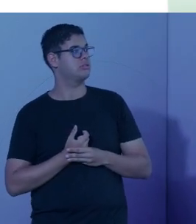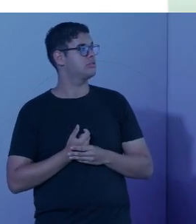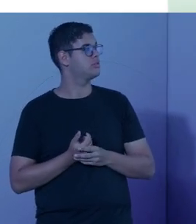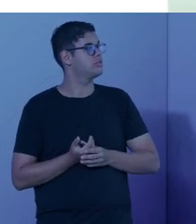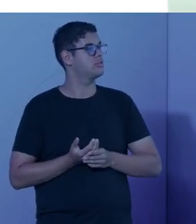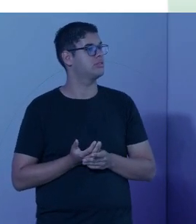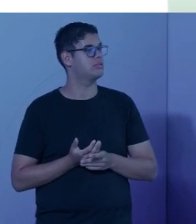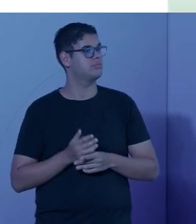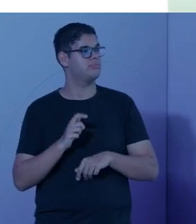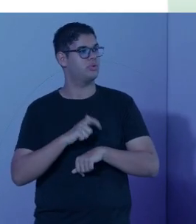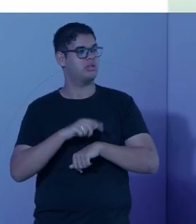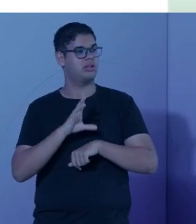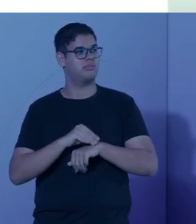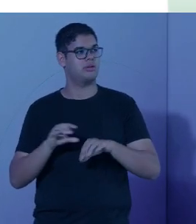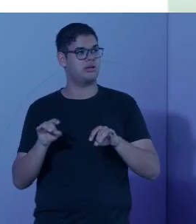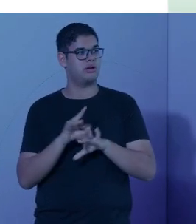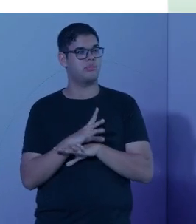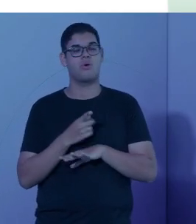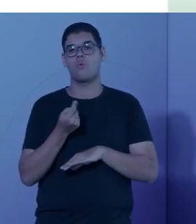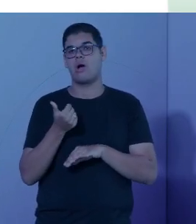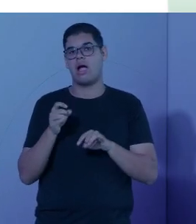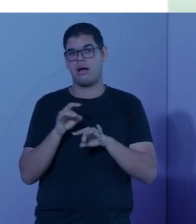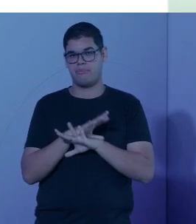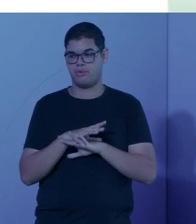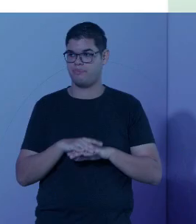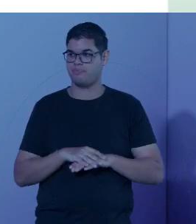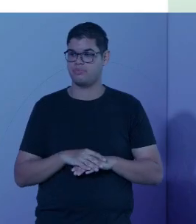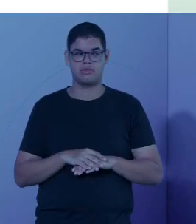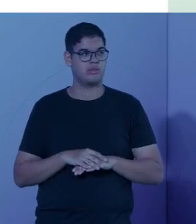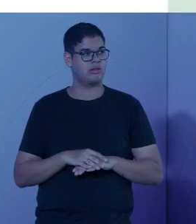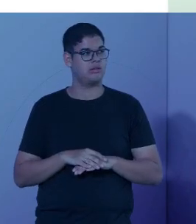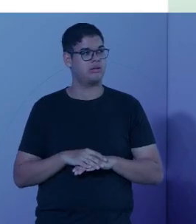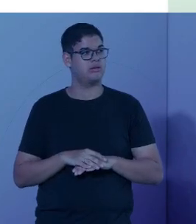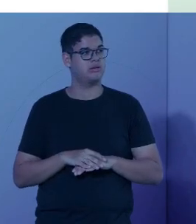Acabou meu tempo, né? Estou acabando já. Então,